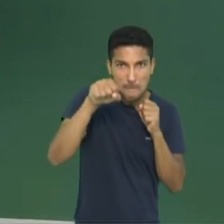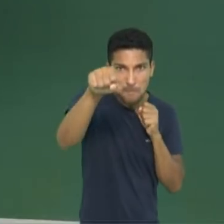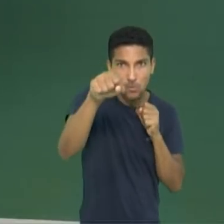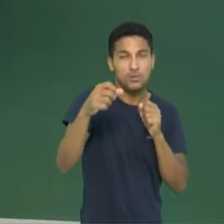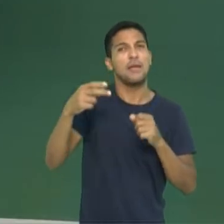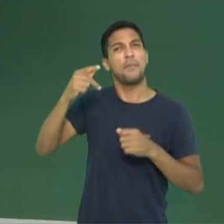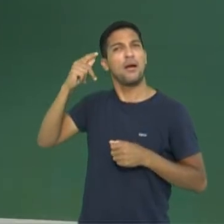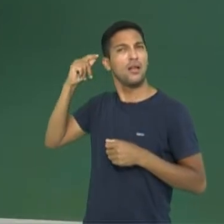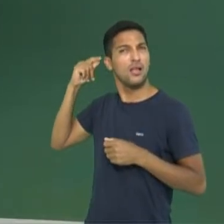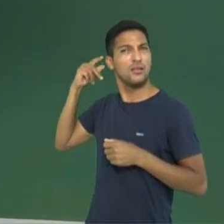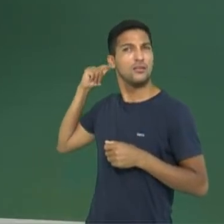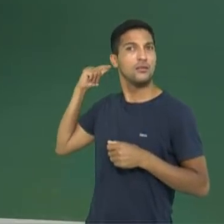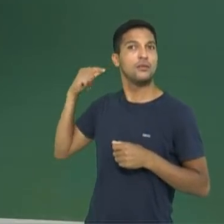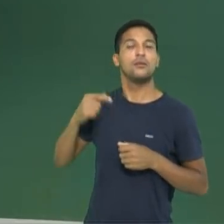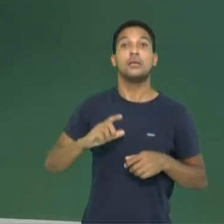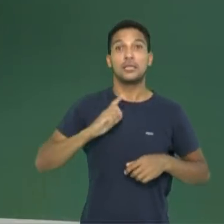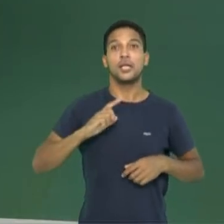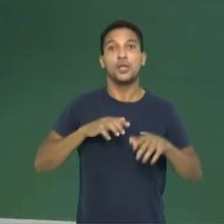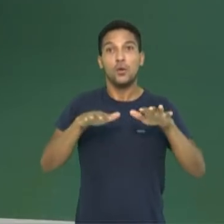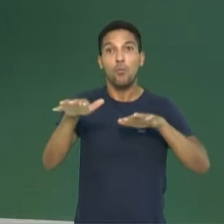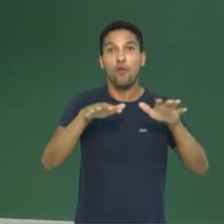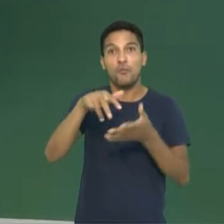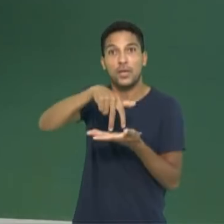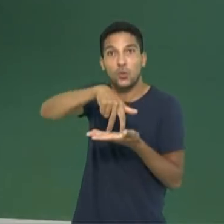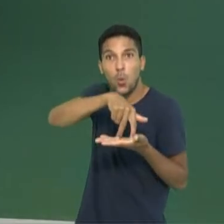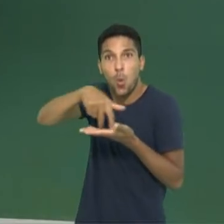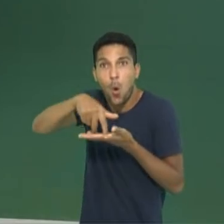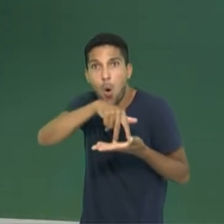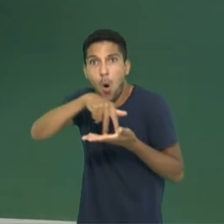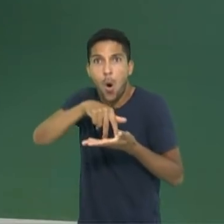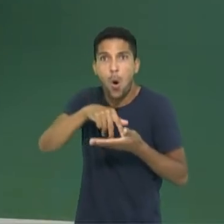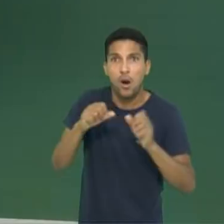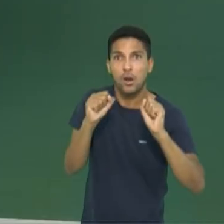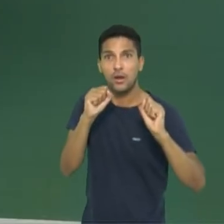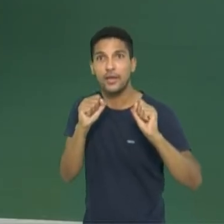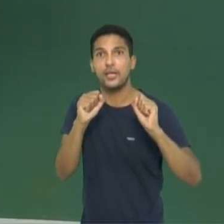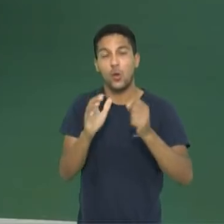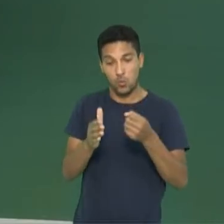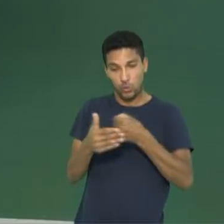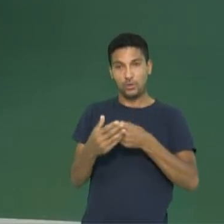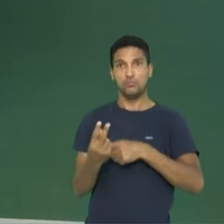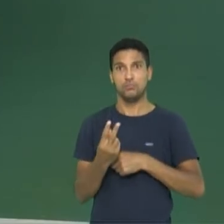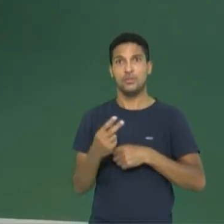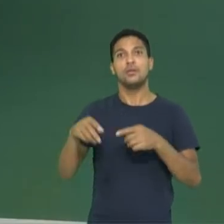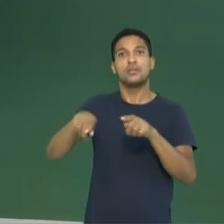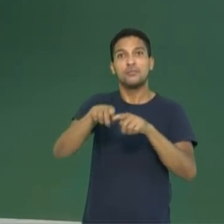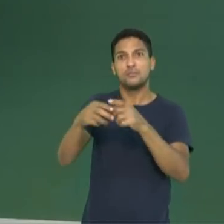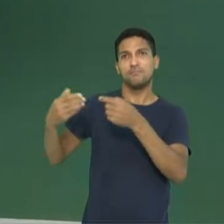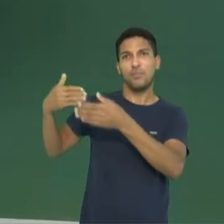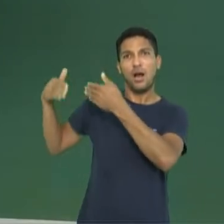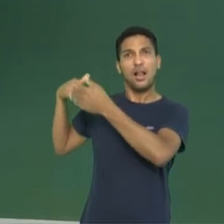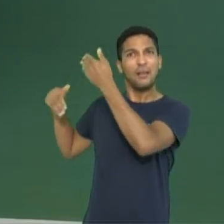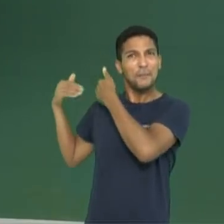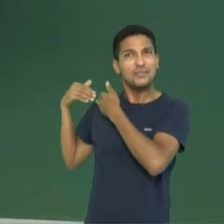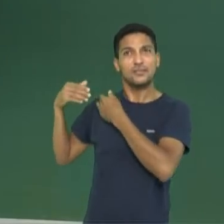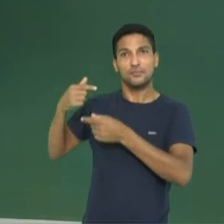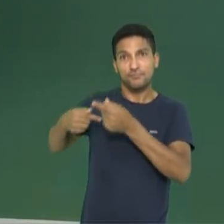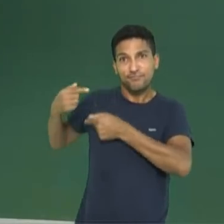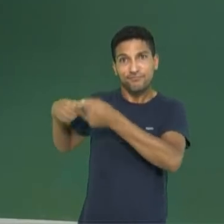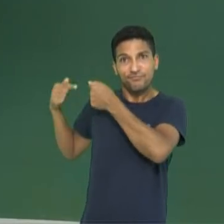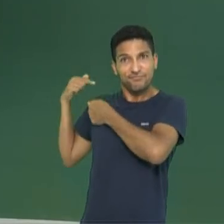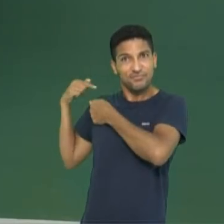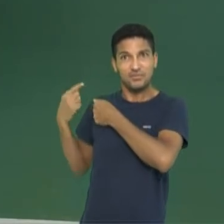mais antiga modalidade esportiva, estando atrás apenas do atletismo. Então isso coloca a